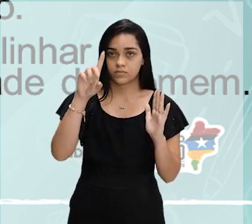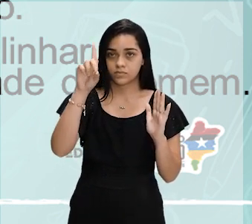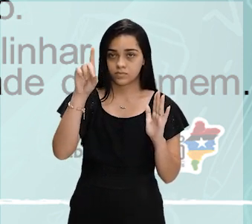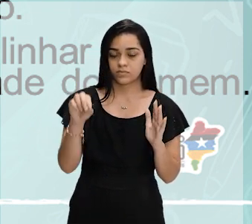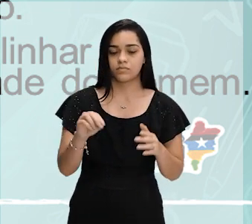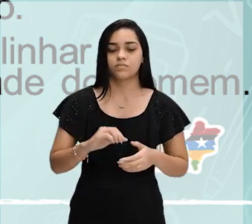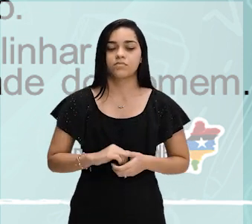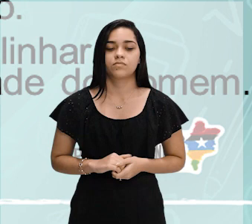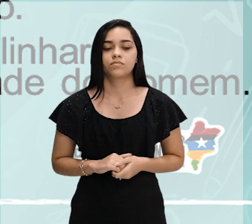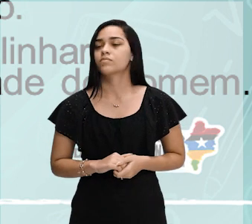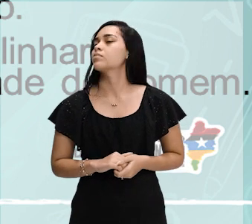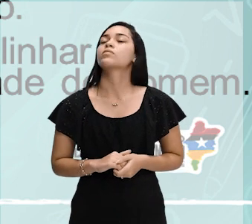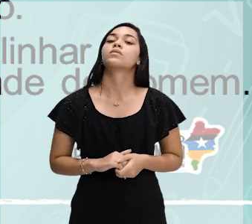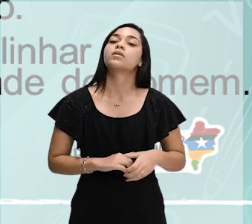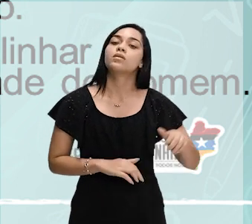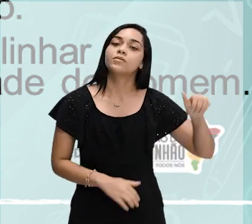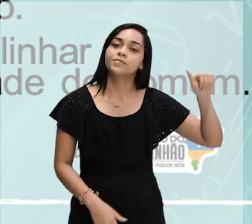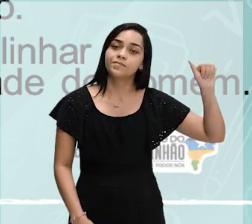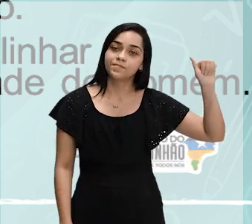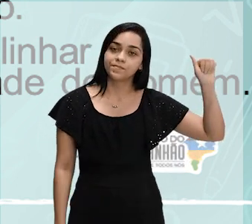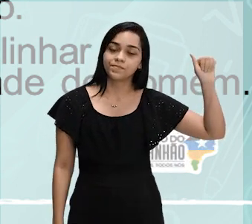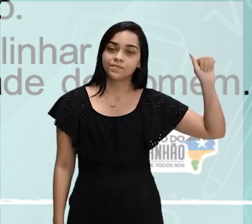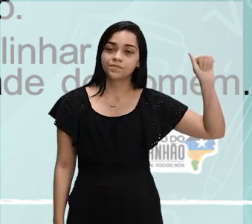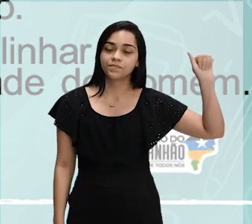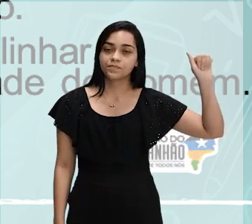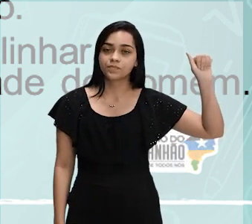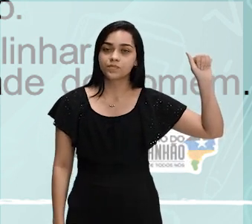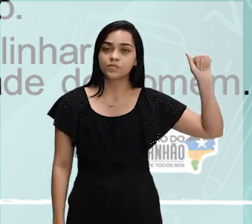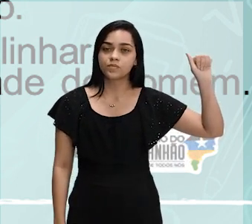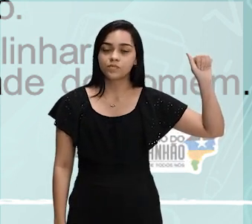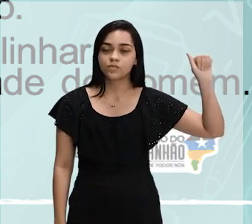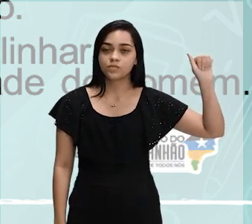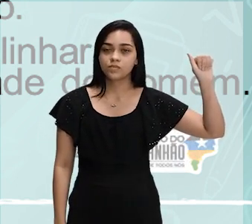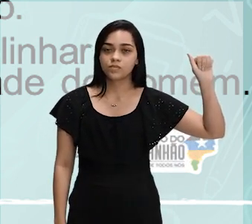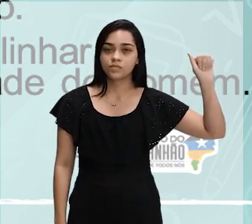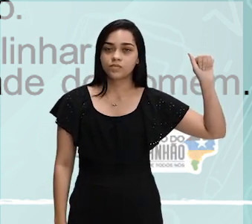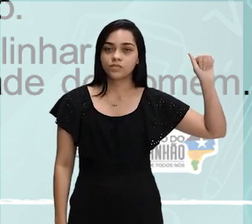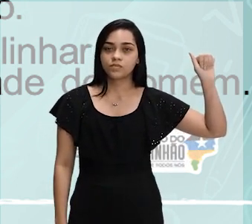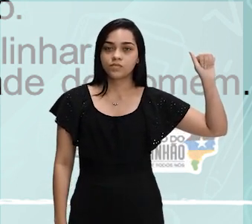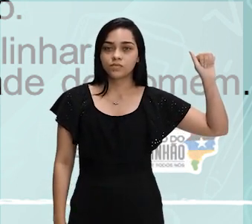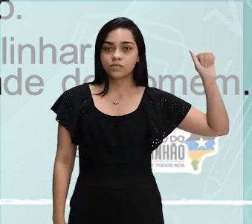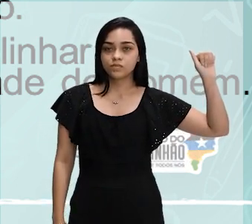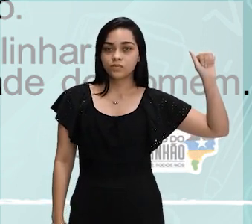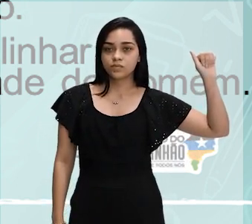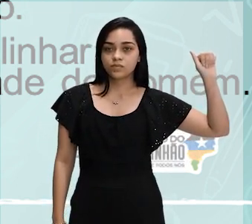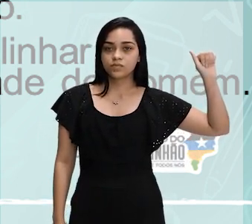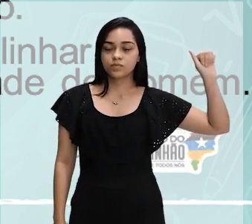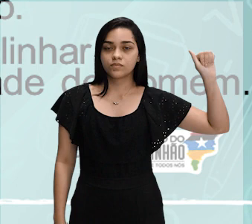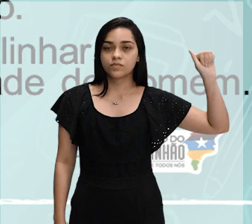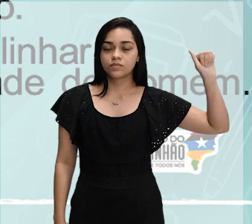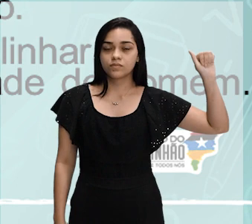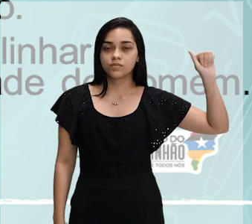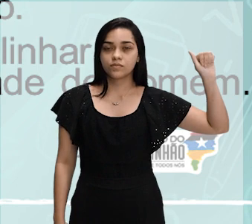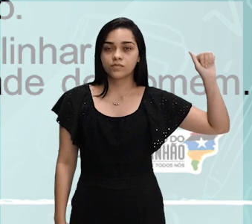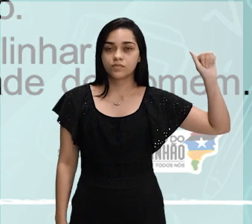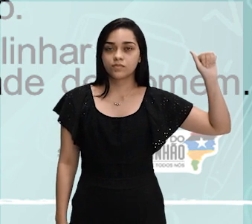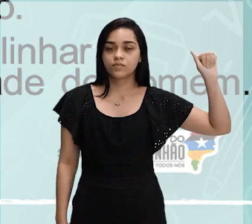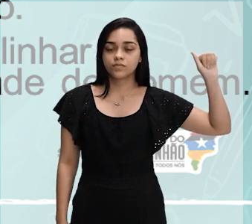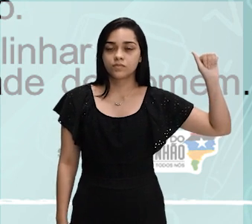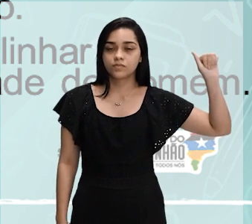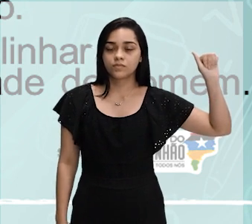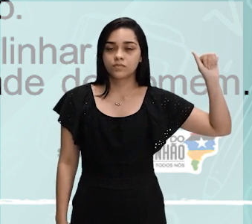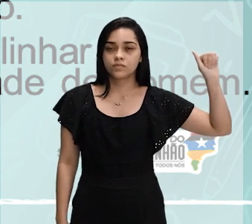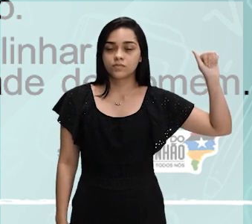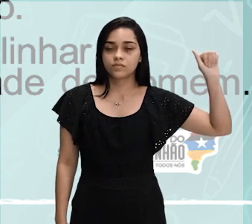expressão exaltada serve nitidamente ao desejo de sublinhar a indignação contra os fatores